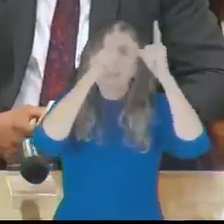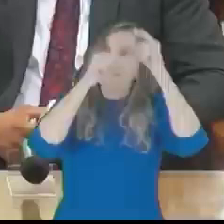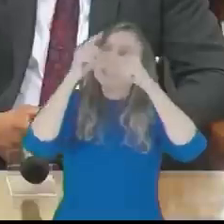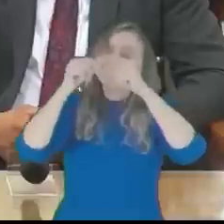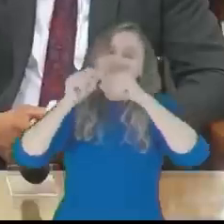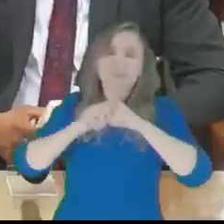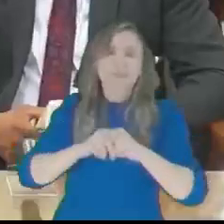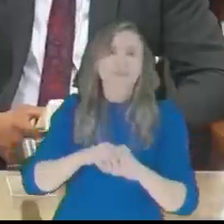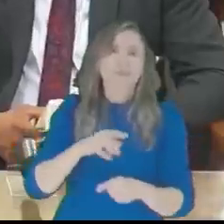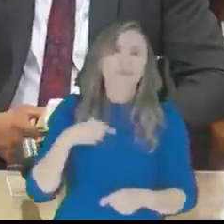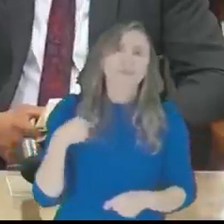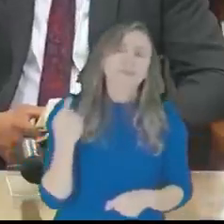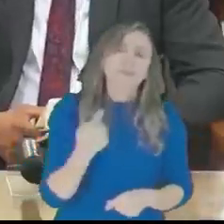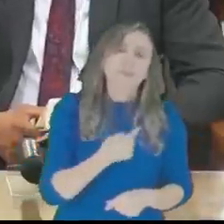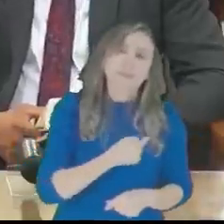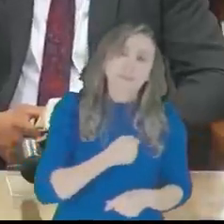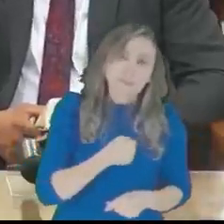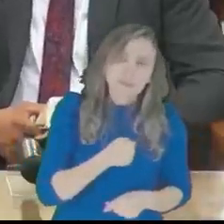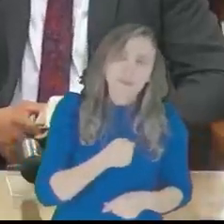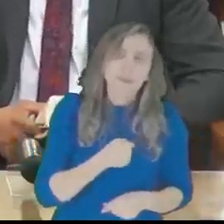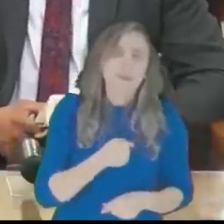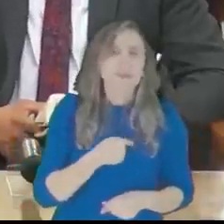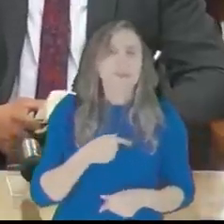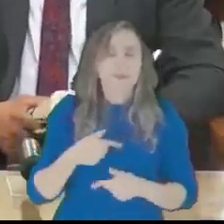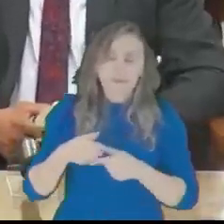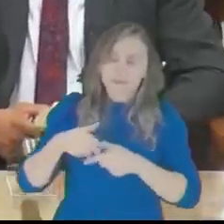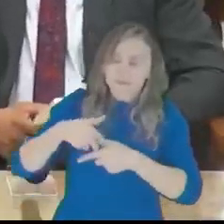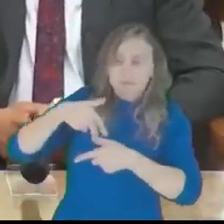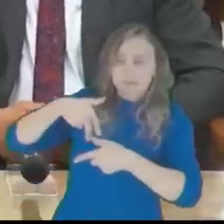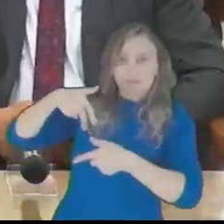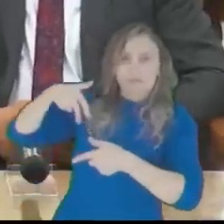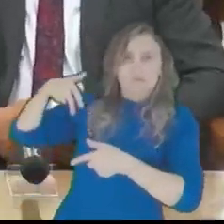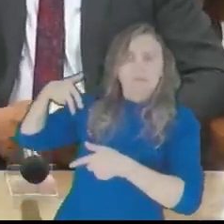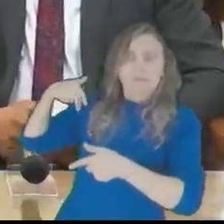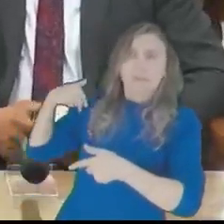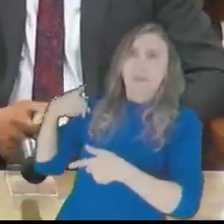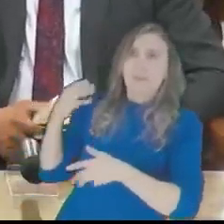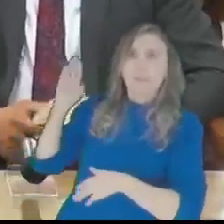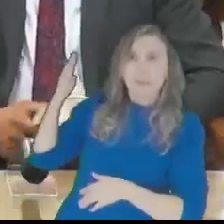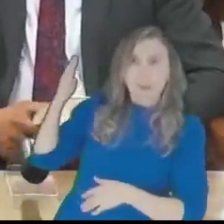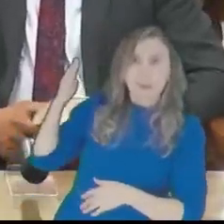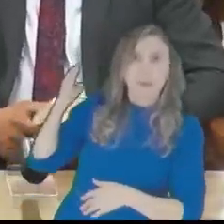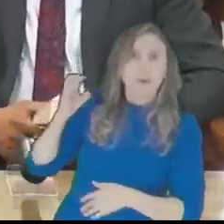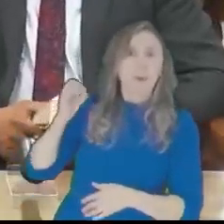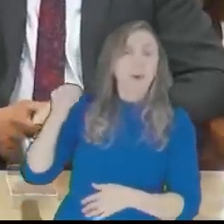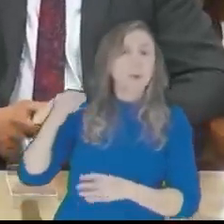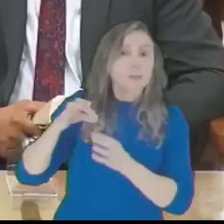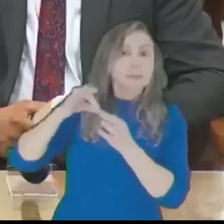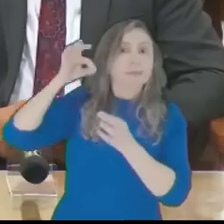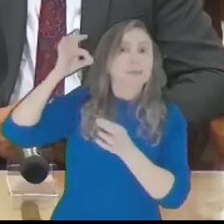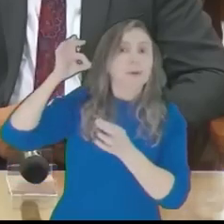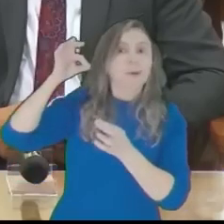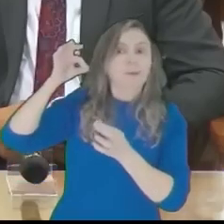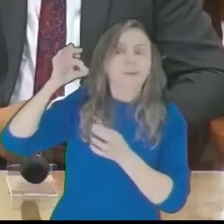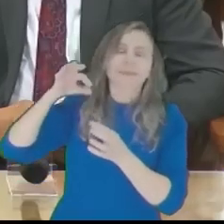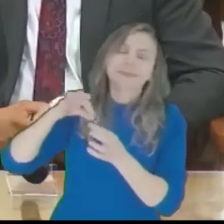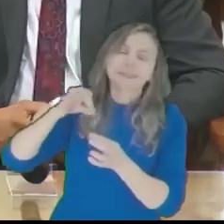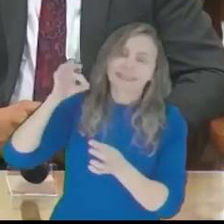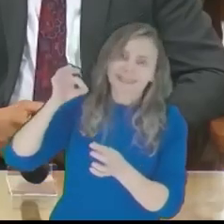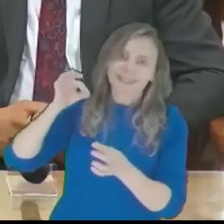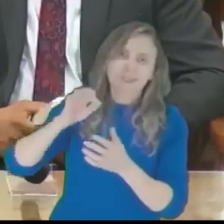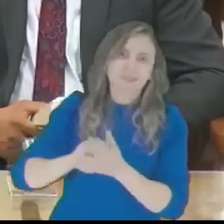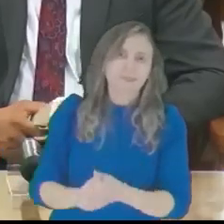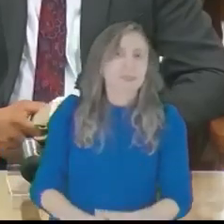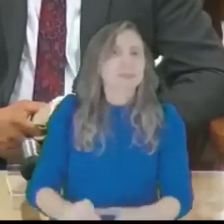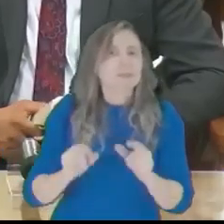Nós somos descendentes biológicos ou descendentes espirituais de Abraão? E quem são até